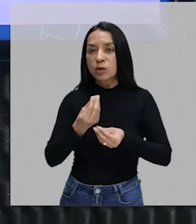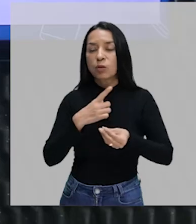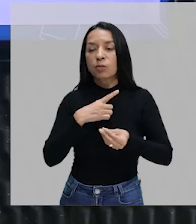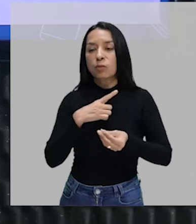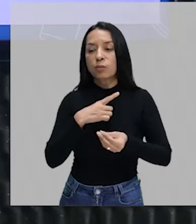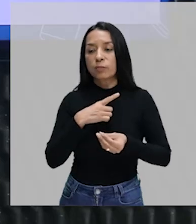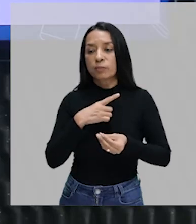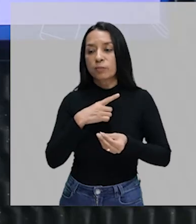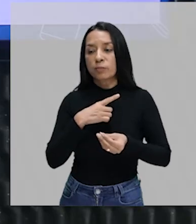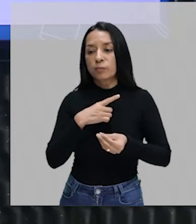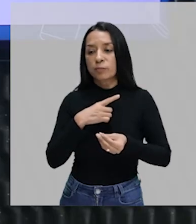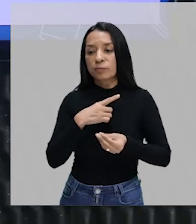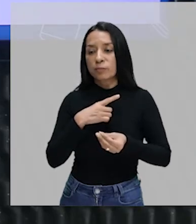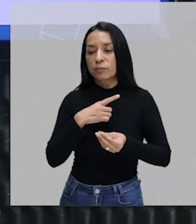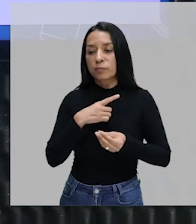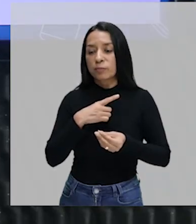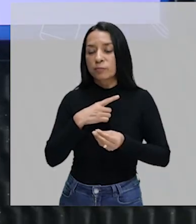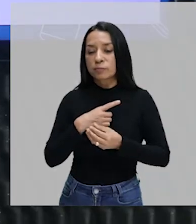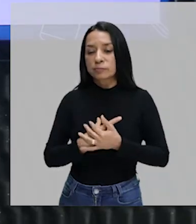fonte, olha só,